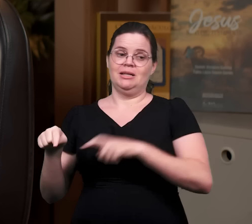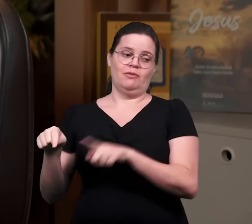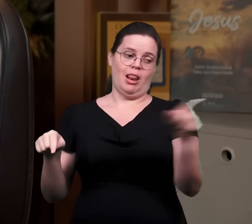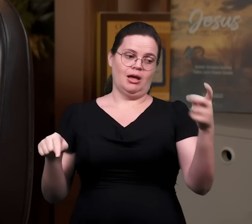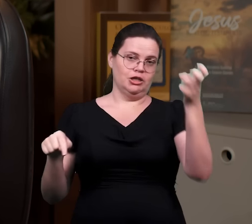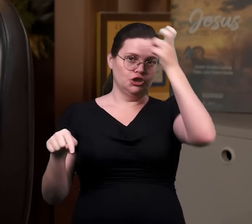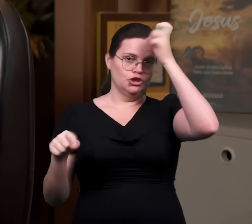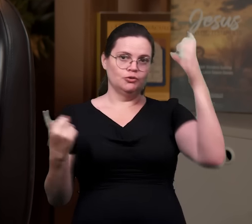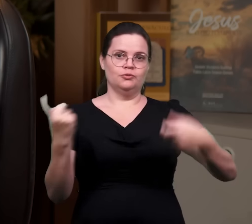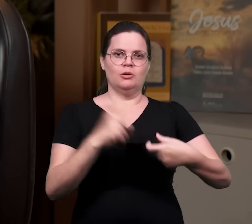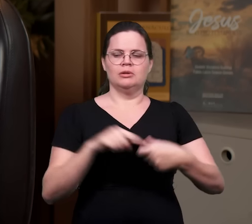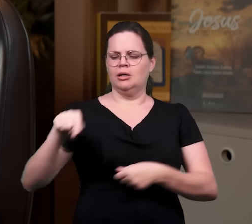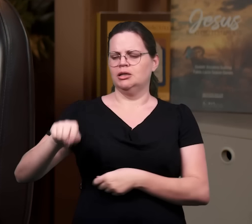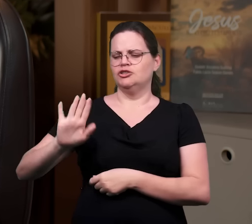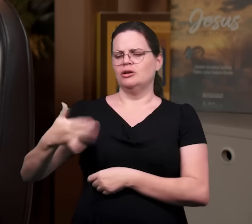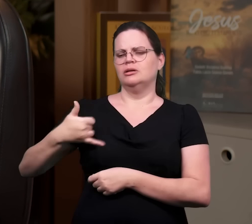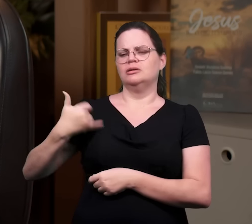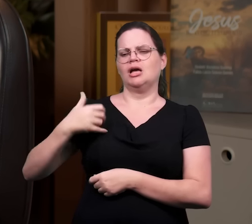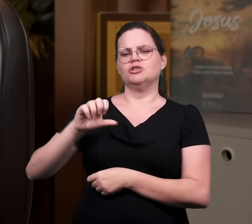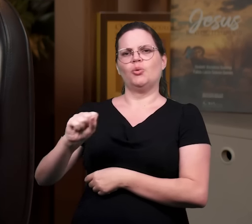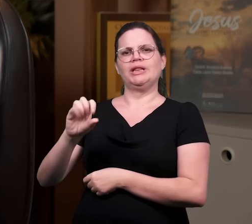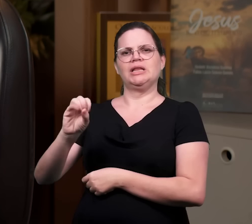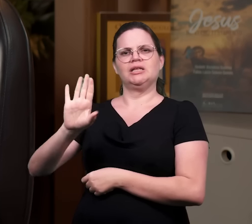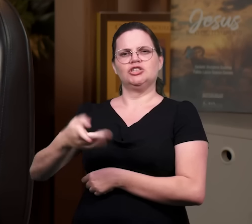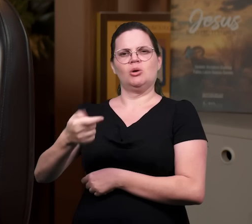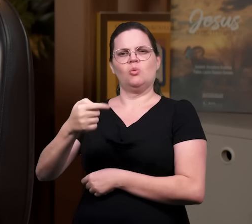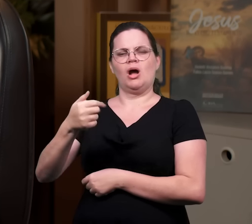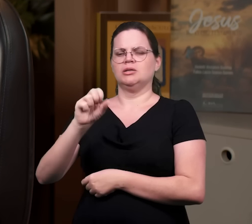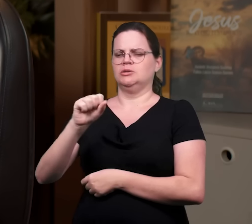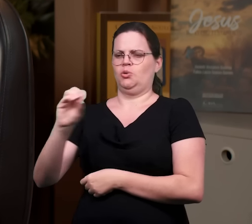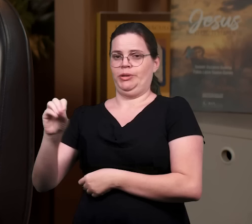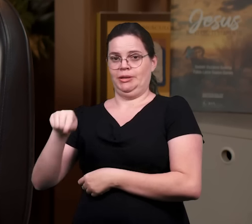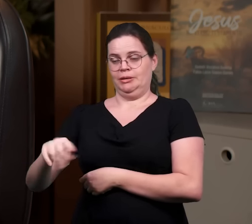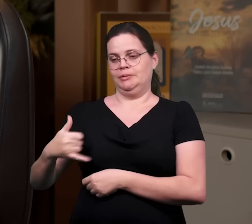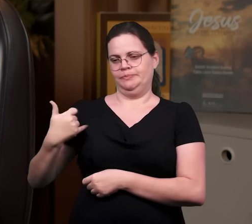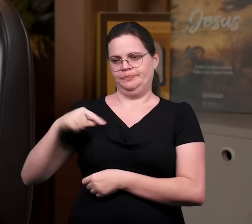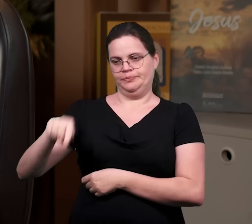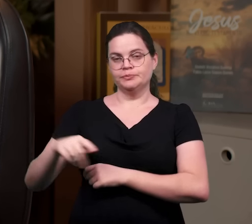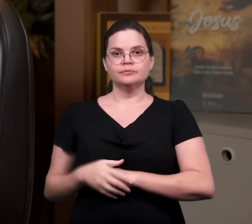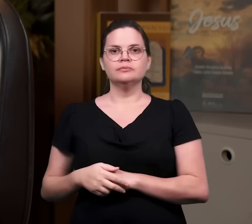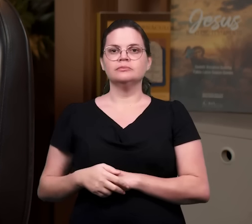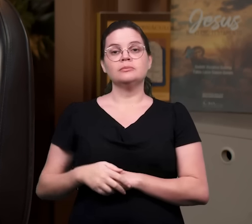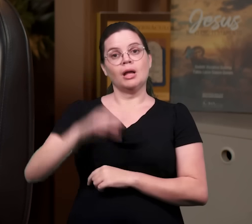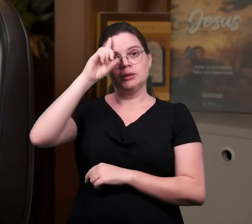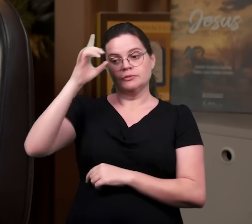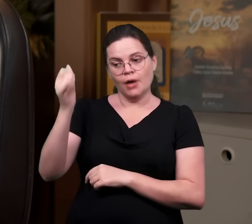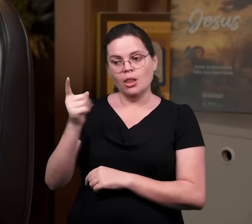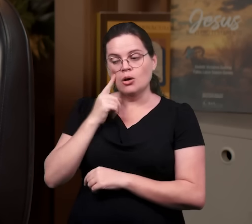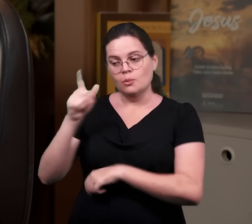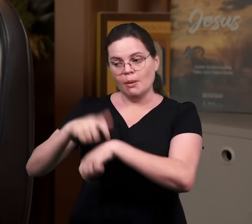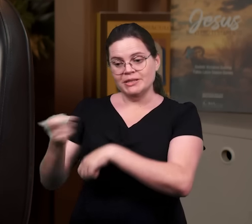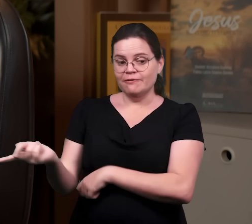Midian, né? Ali com quase 80 anos já, né? Moisés já ali próximo dos 80 anos de idade. O Senhor deu essa palavra